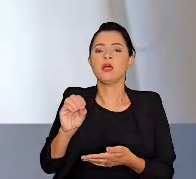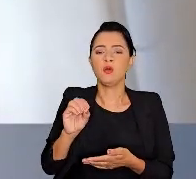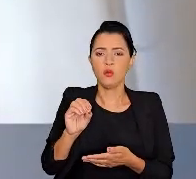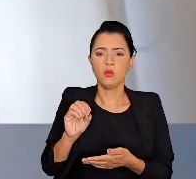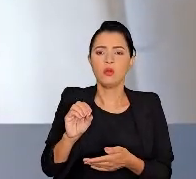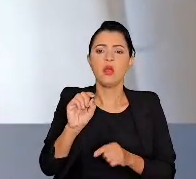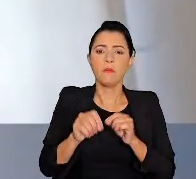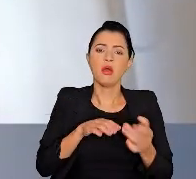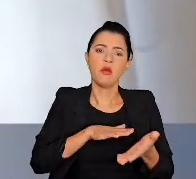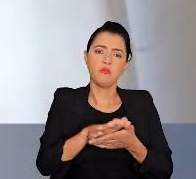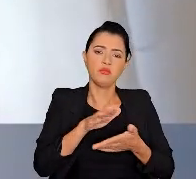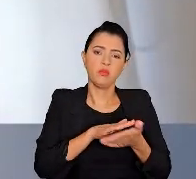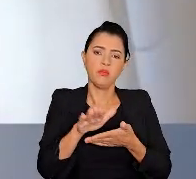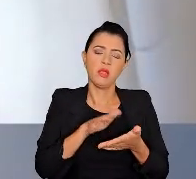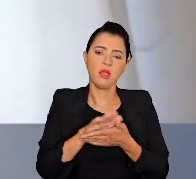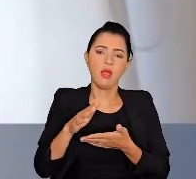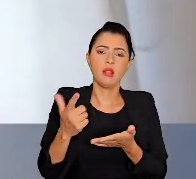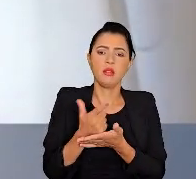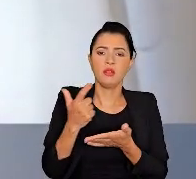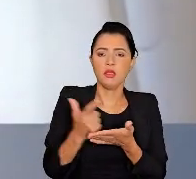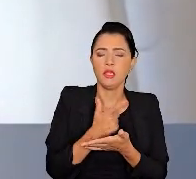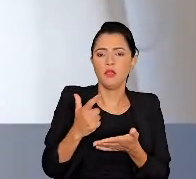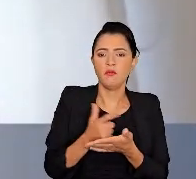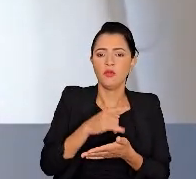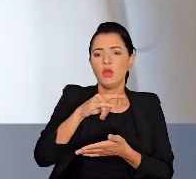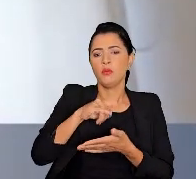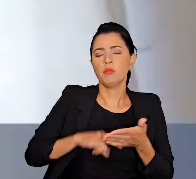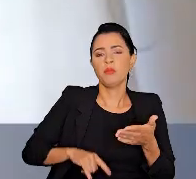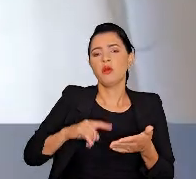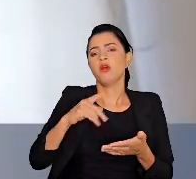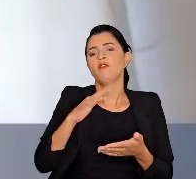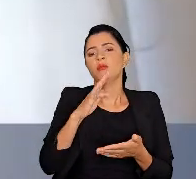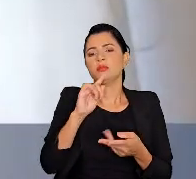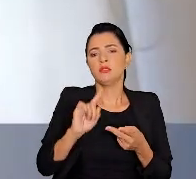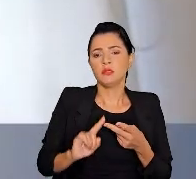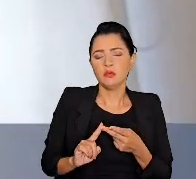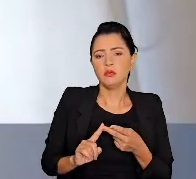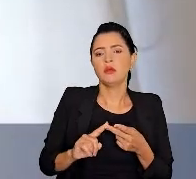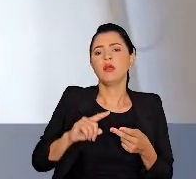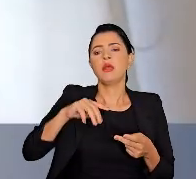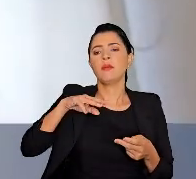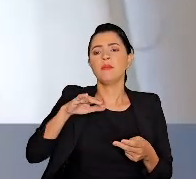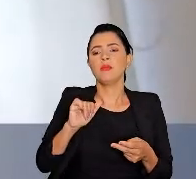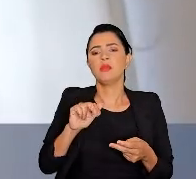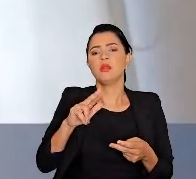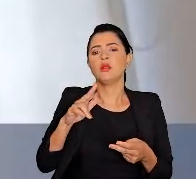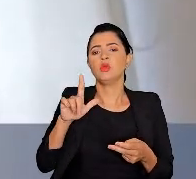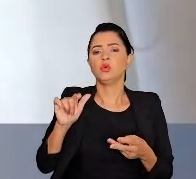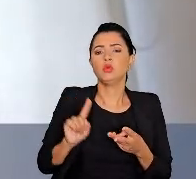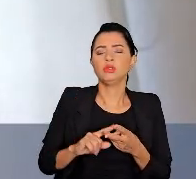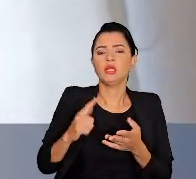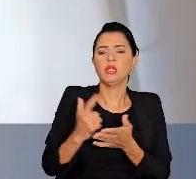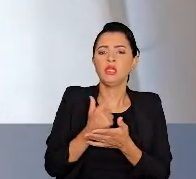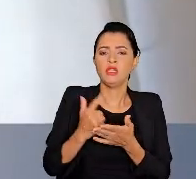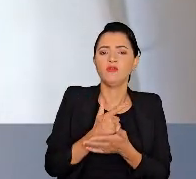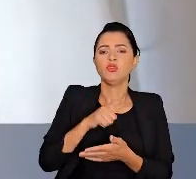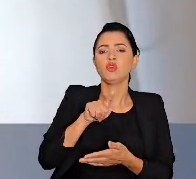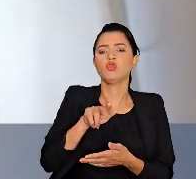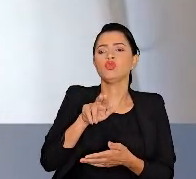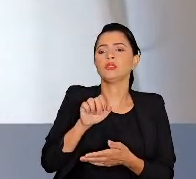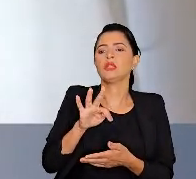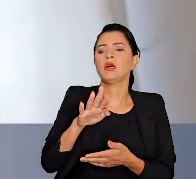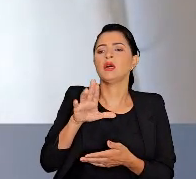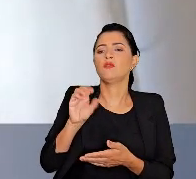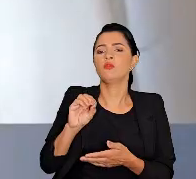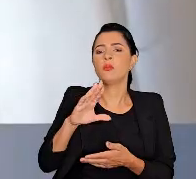para publicar obras como Protocolos do Sábio de Sião, Minha Luta, livros de Gustavo Barroso, e também